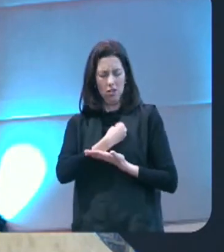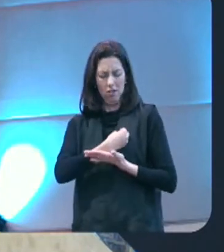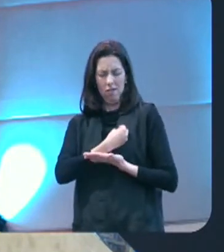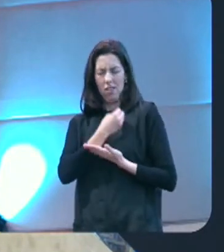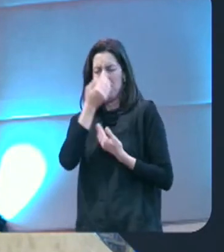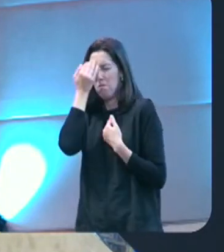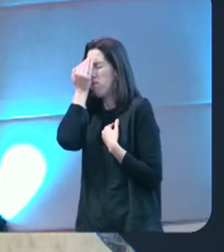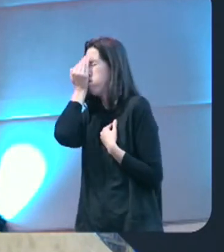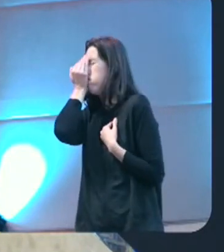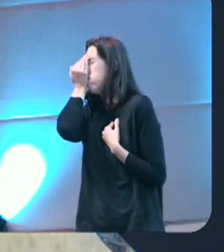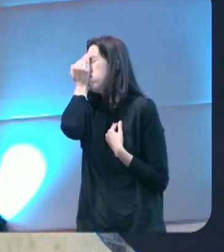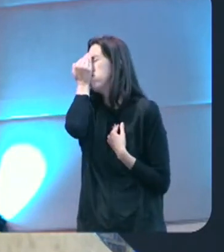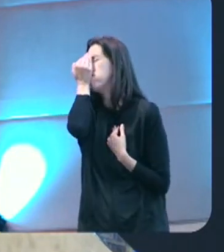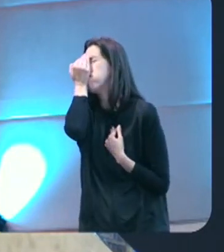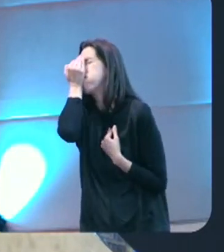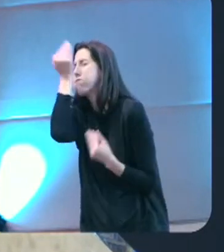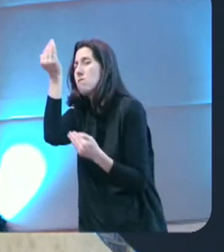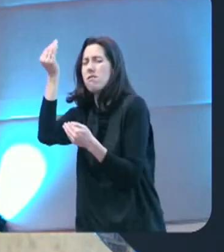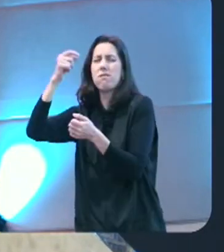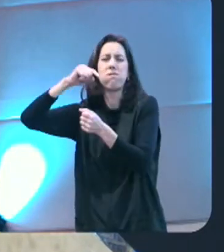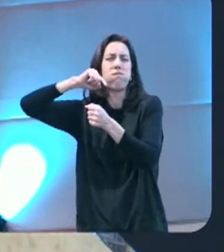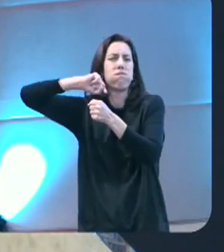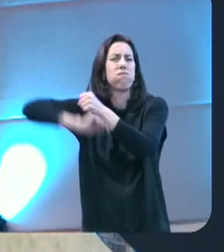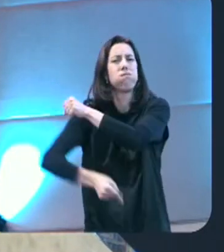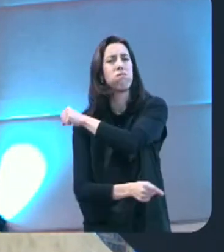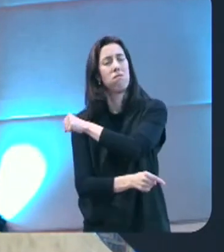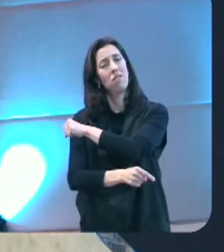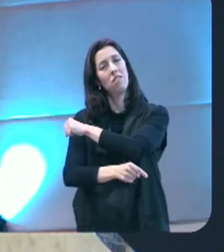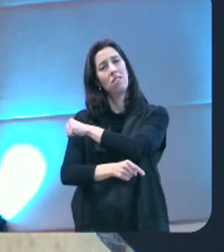dia após dia.